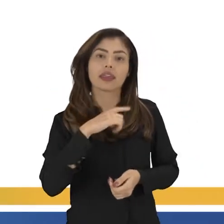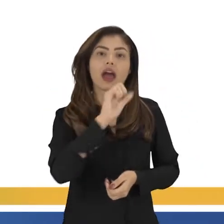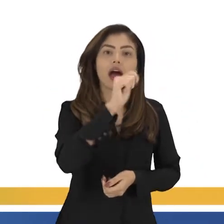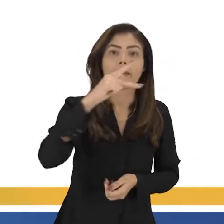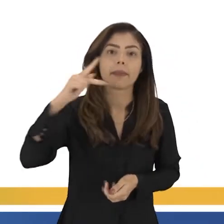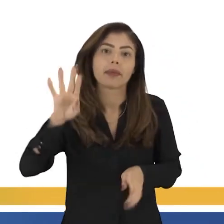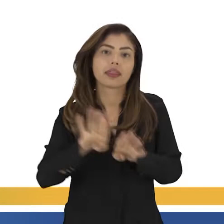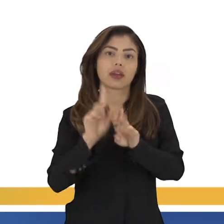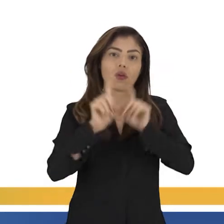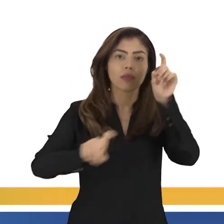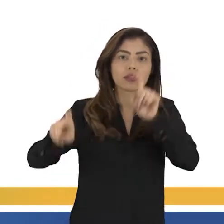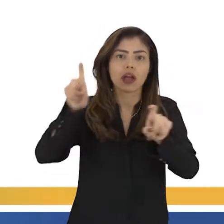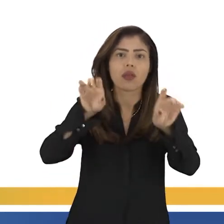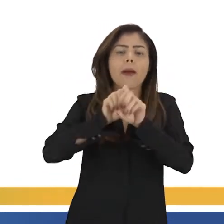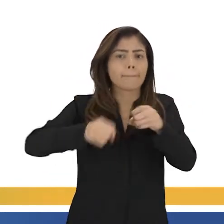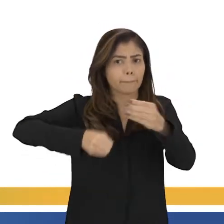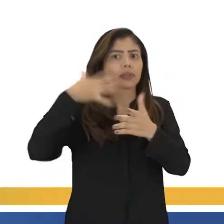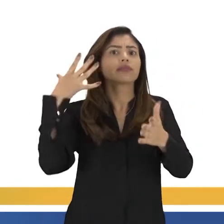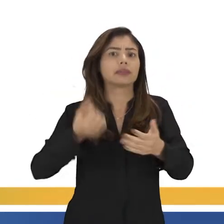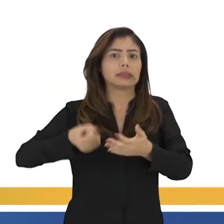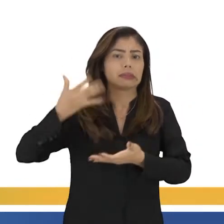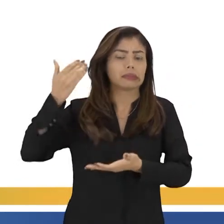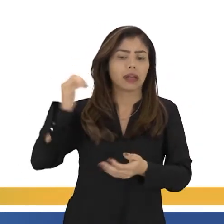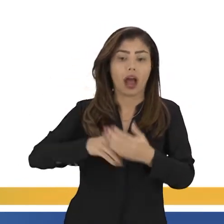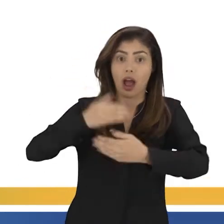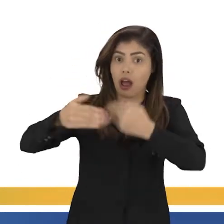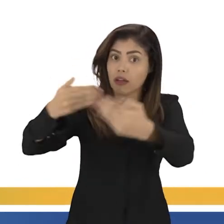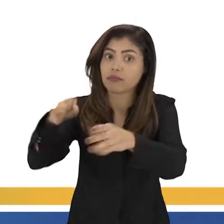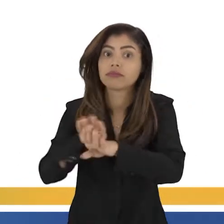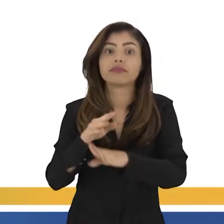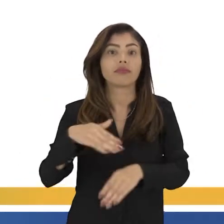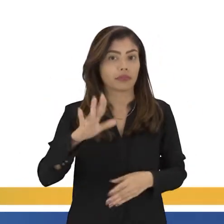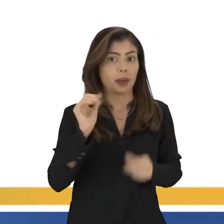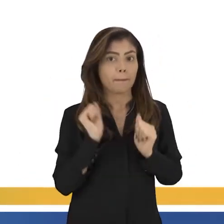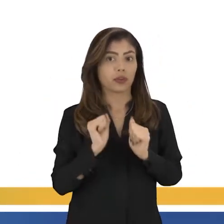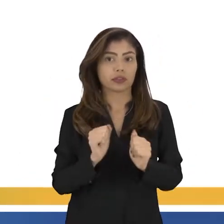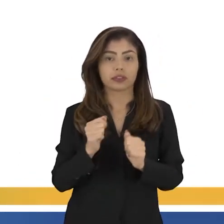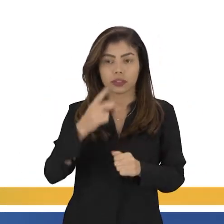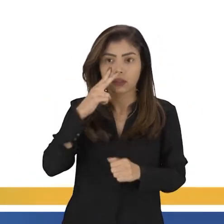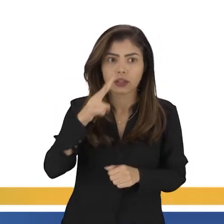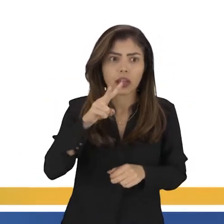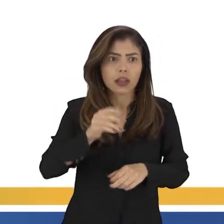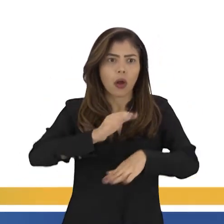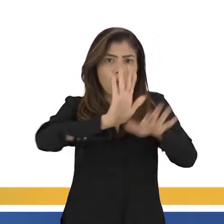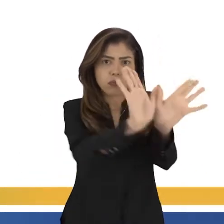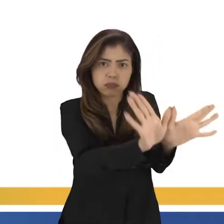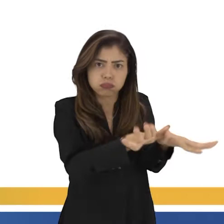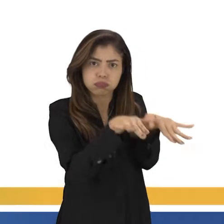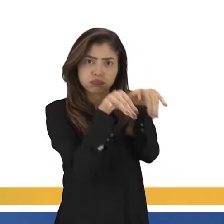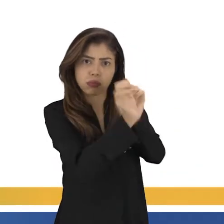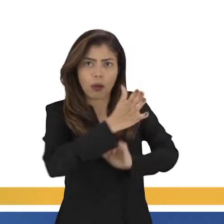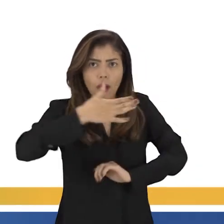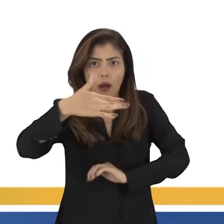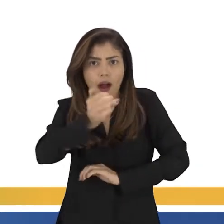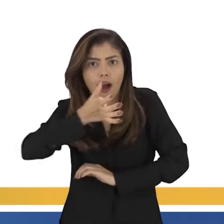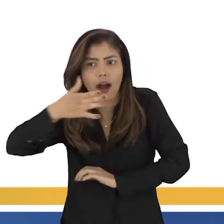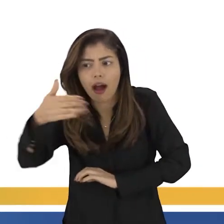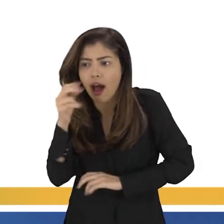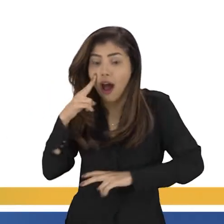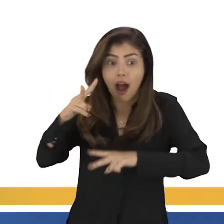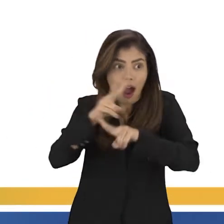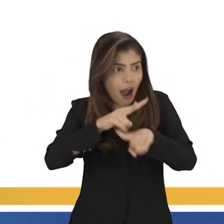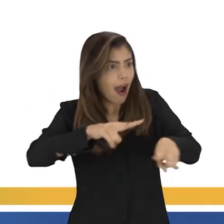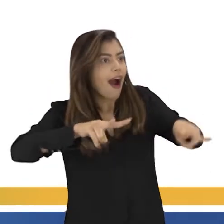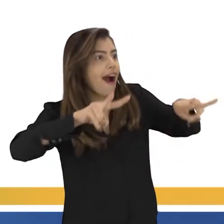computadores muito mais avançados, né? Você pode entrar em um ambiente onde você vê um grande peixe, por exemplo, e aquele peixe ele é